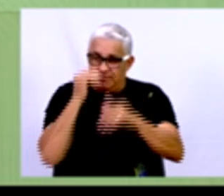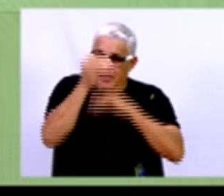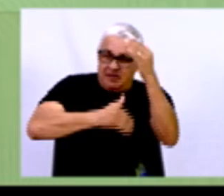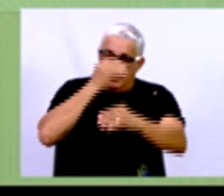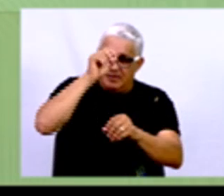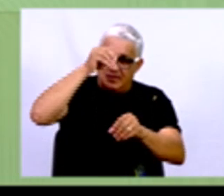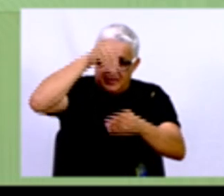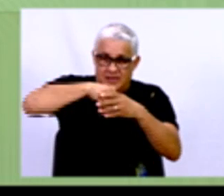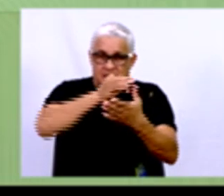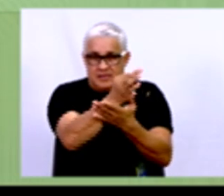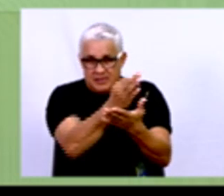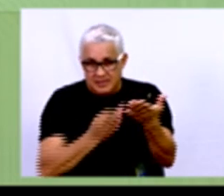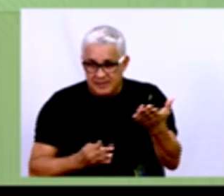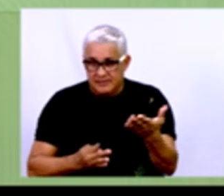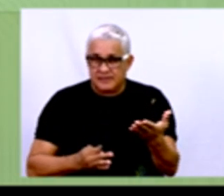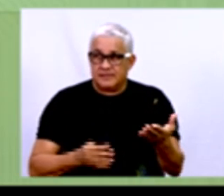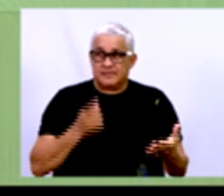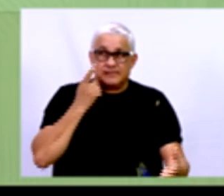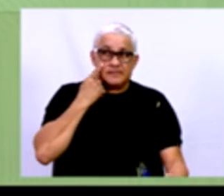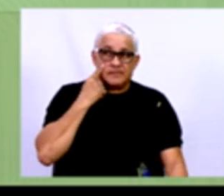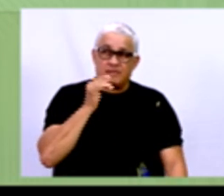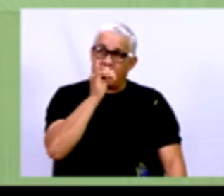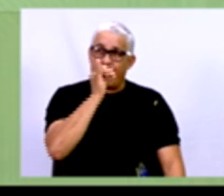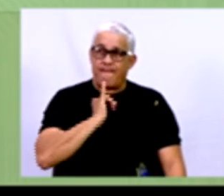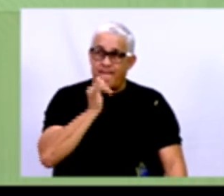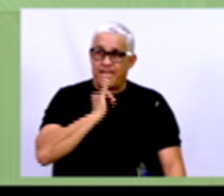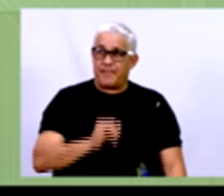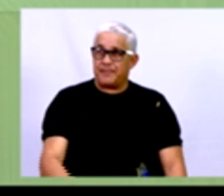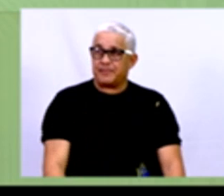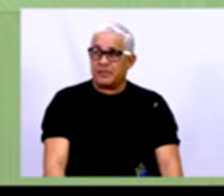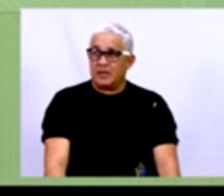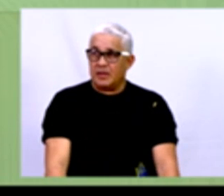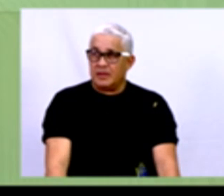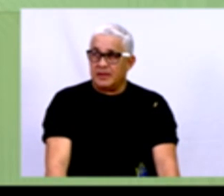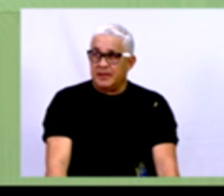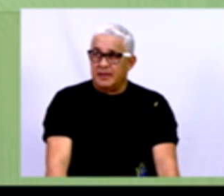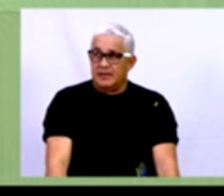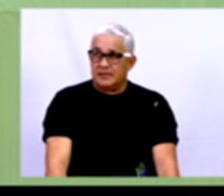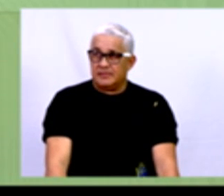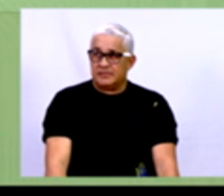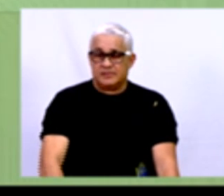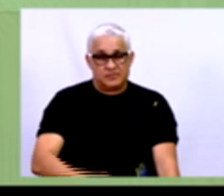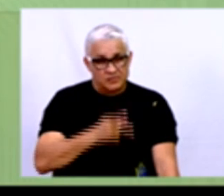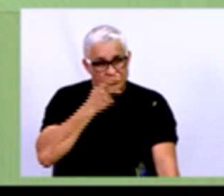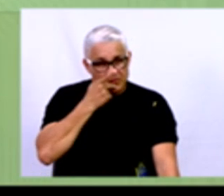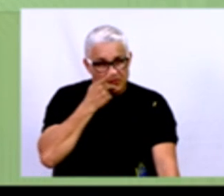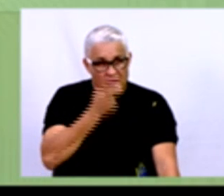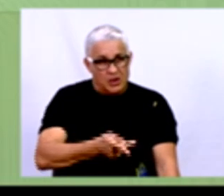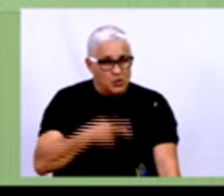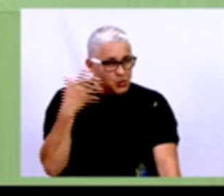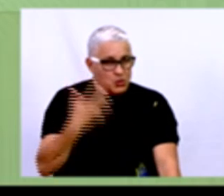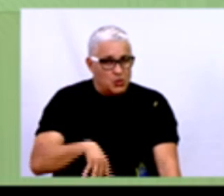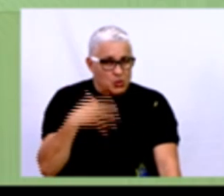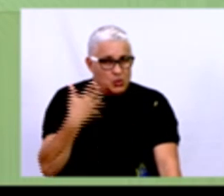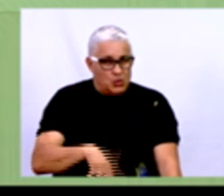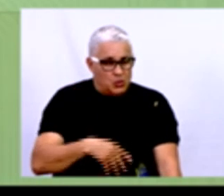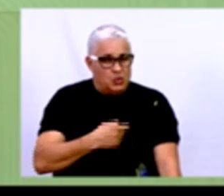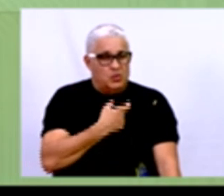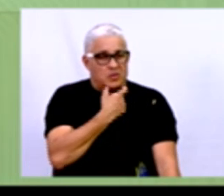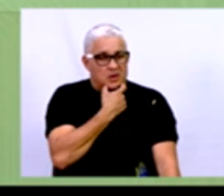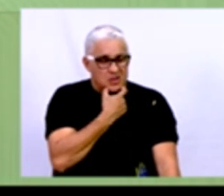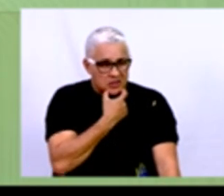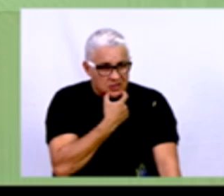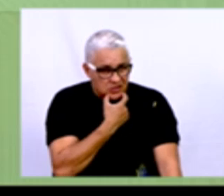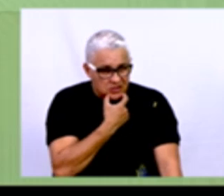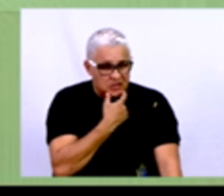do texto. Olha só o exemplo dessa charge. Falo fluentemente